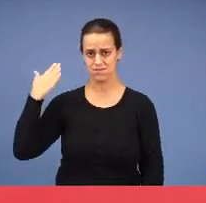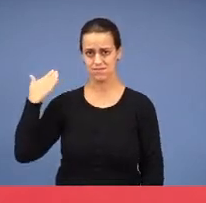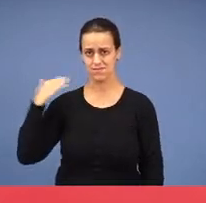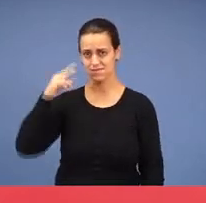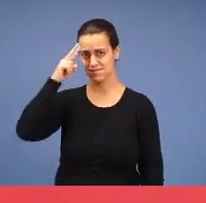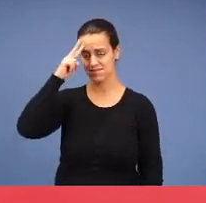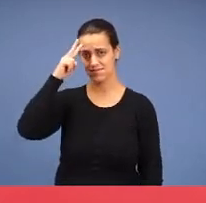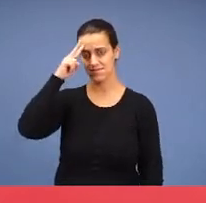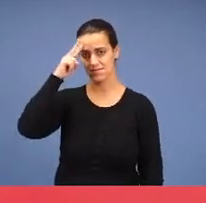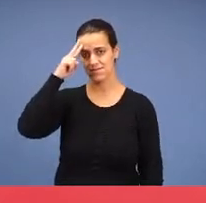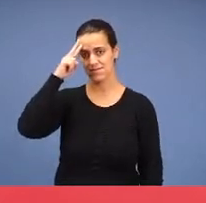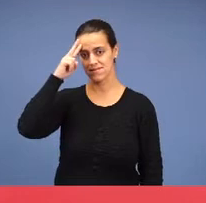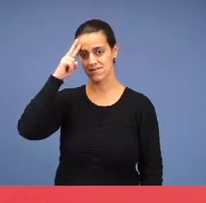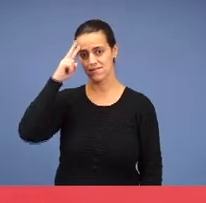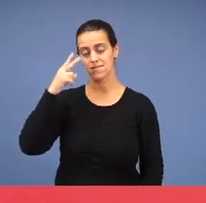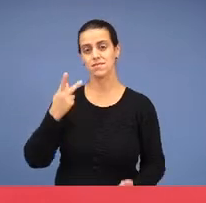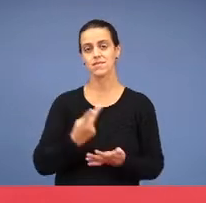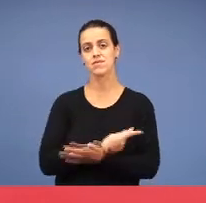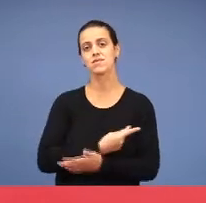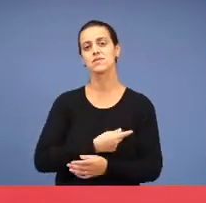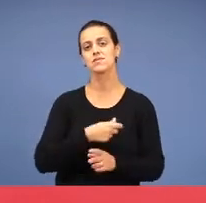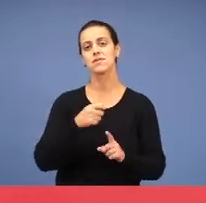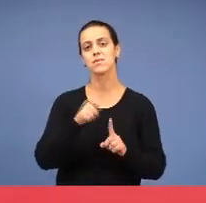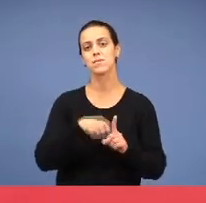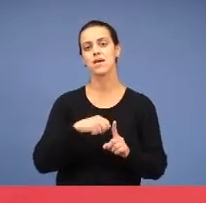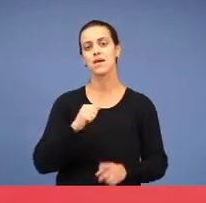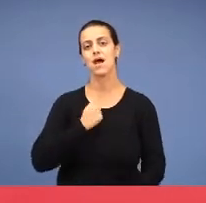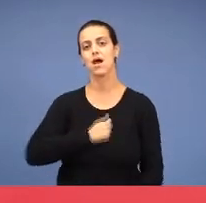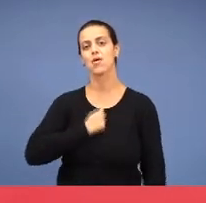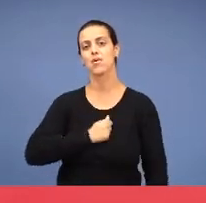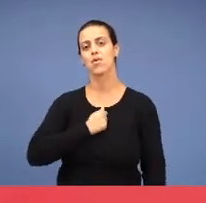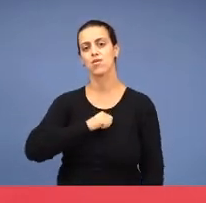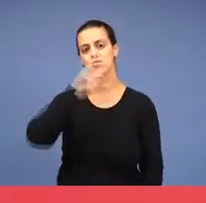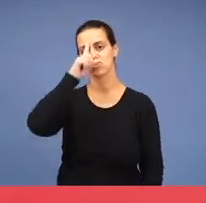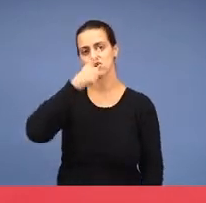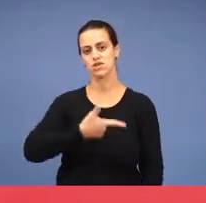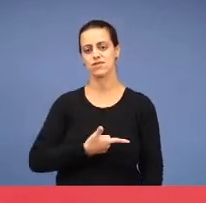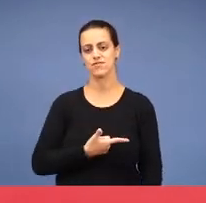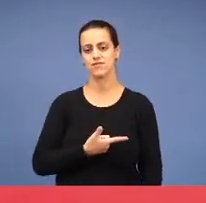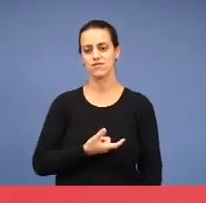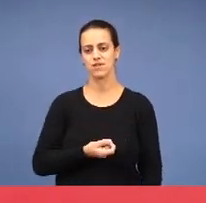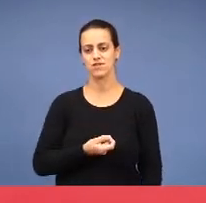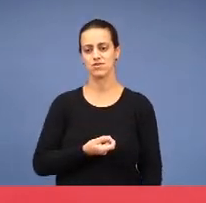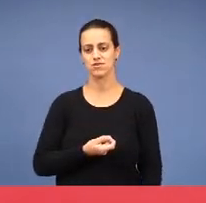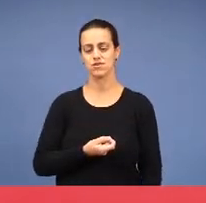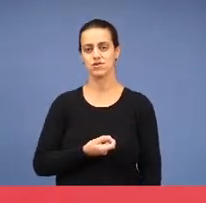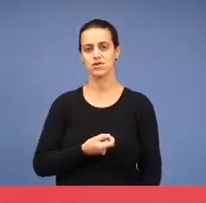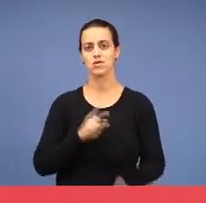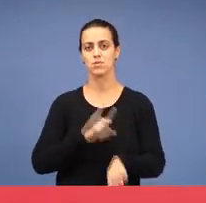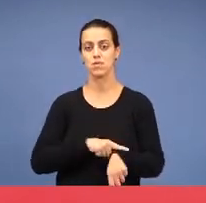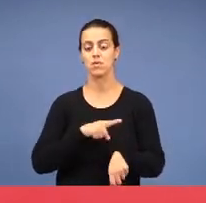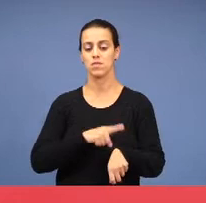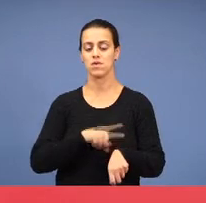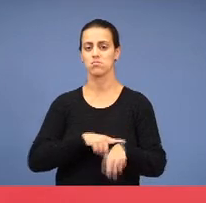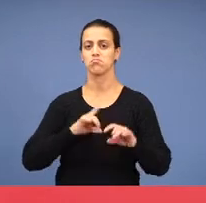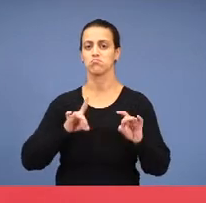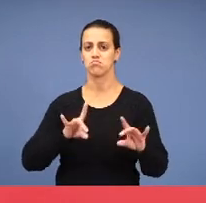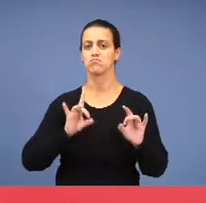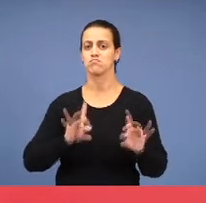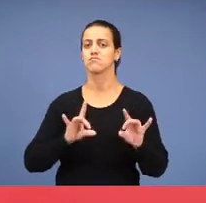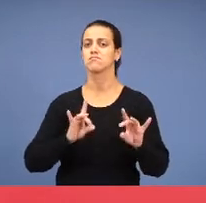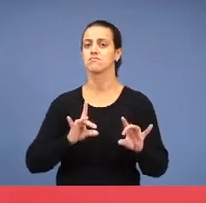nós tivemos ali no dia 20 de agosto uma sessão solene que foi recebemos